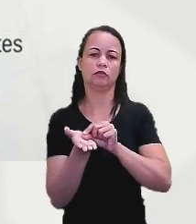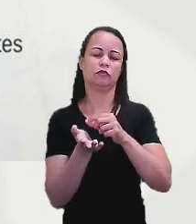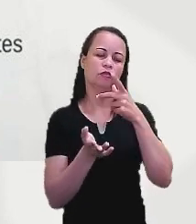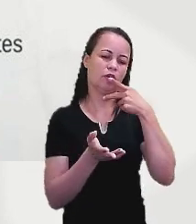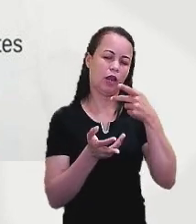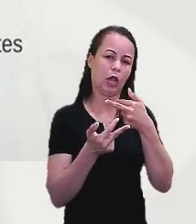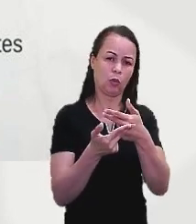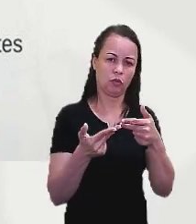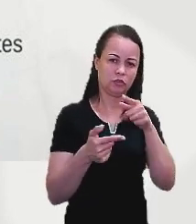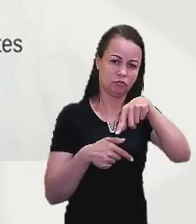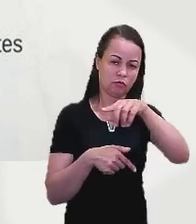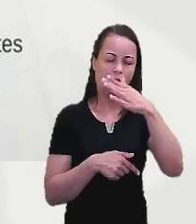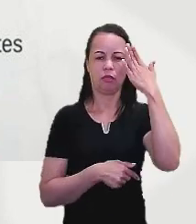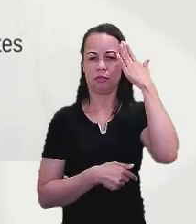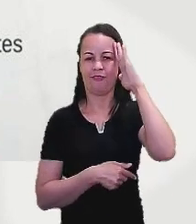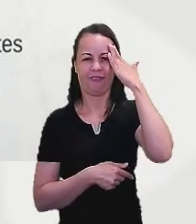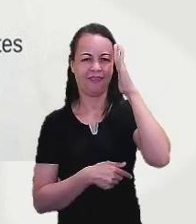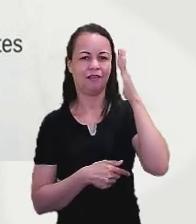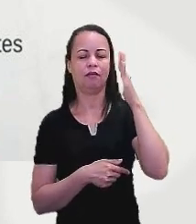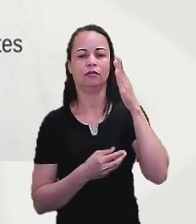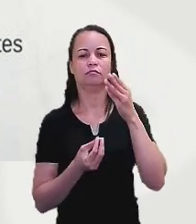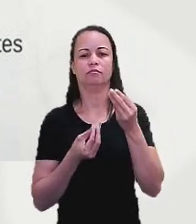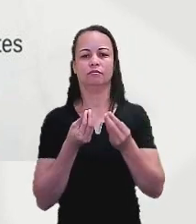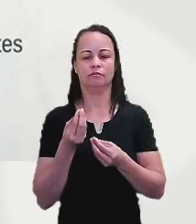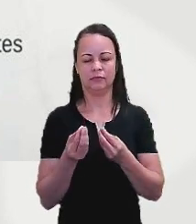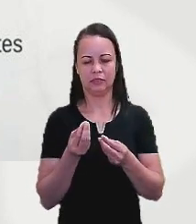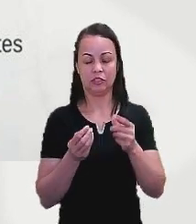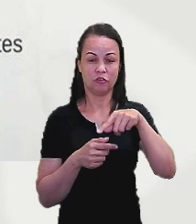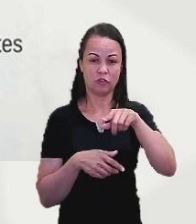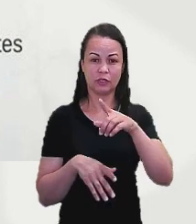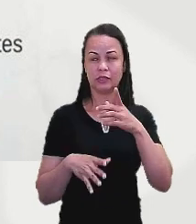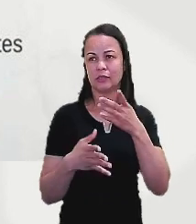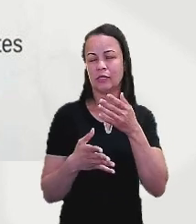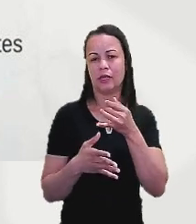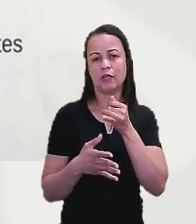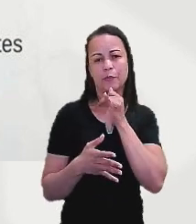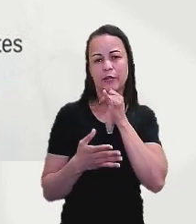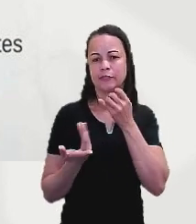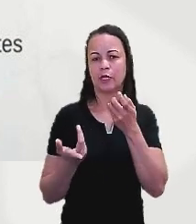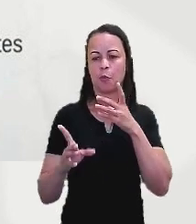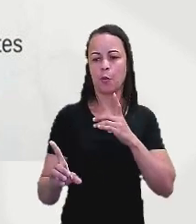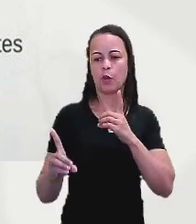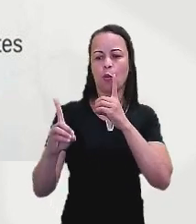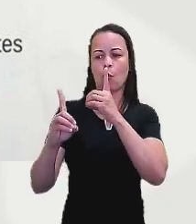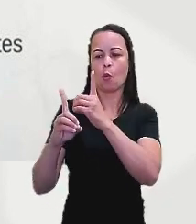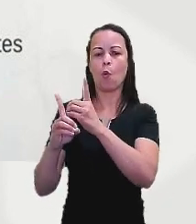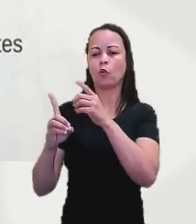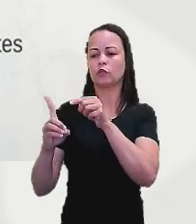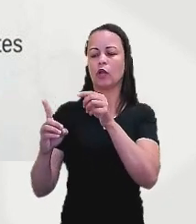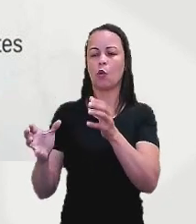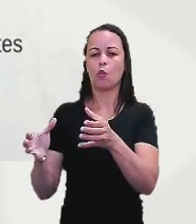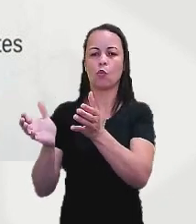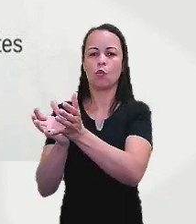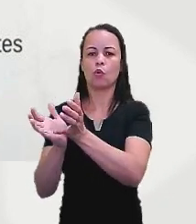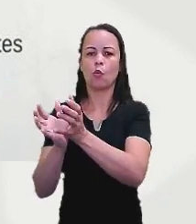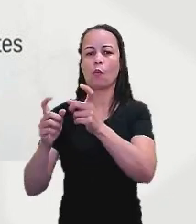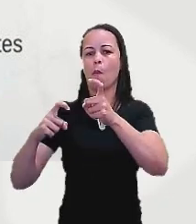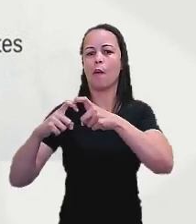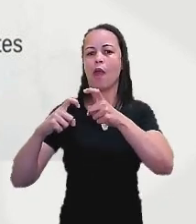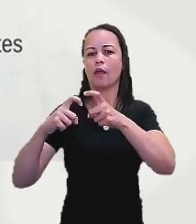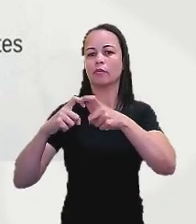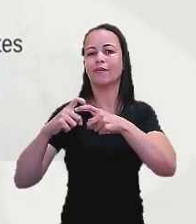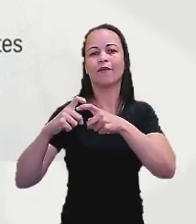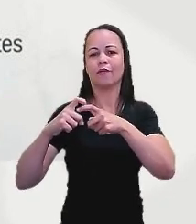entende. A mesma coisa é quando você vai e se encontra com um grupo de médicos. Os médicos